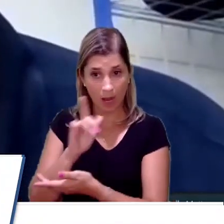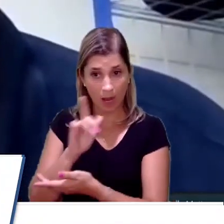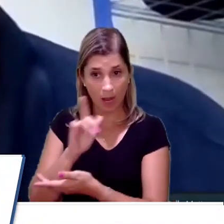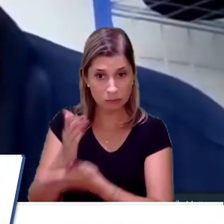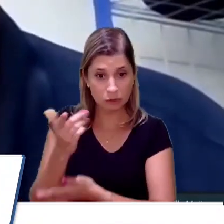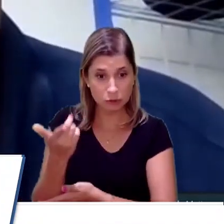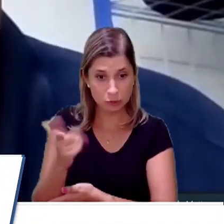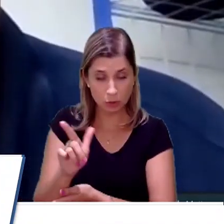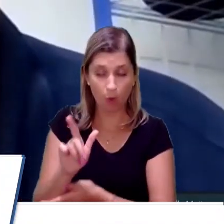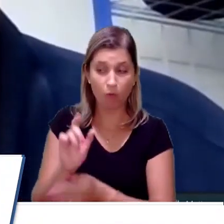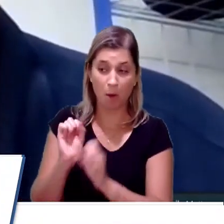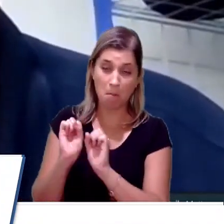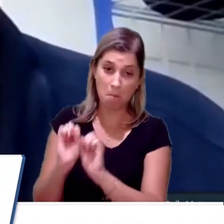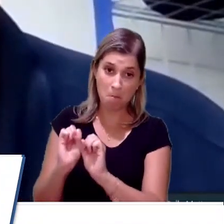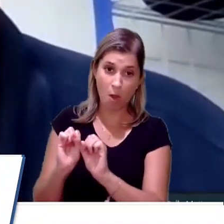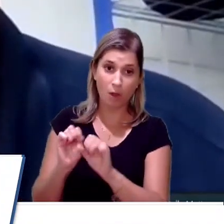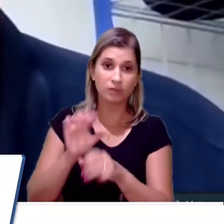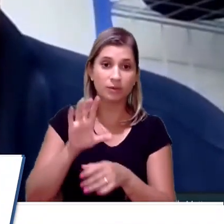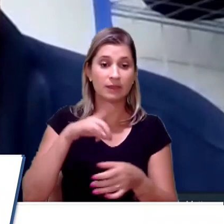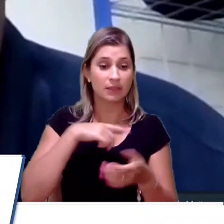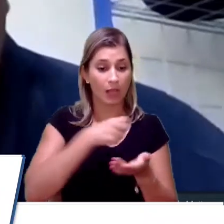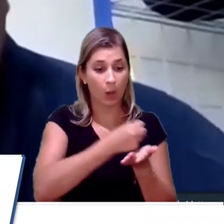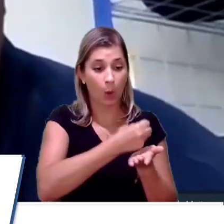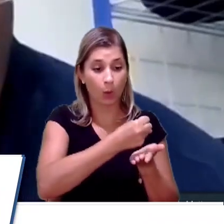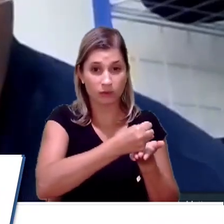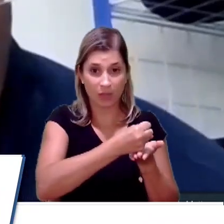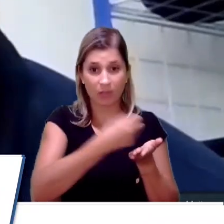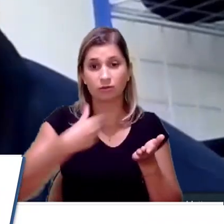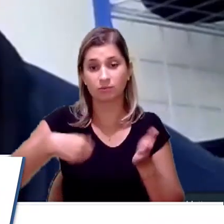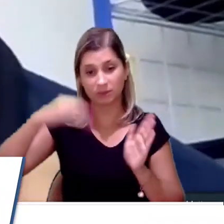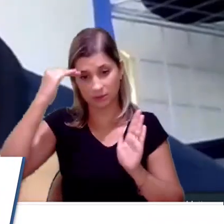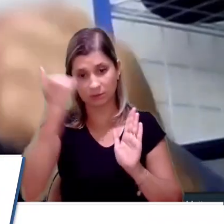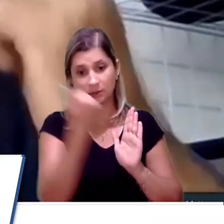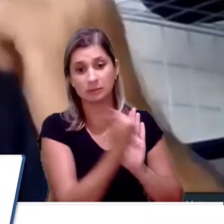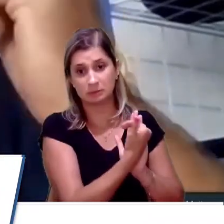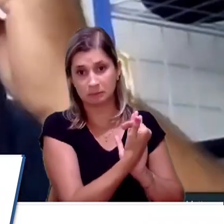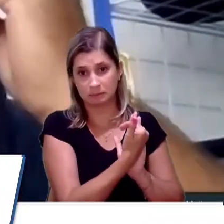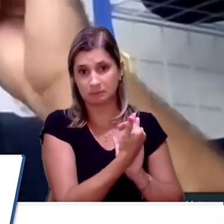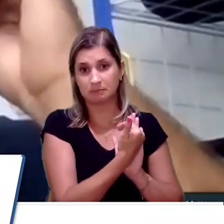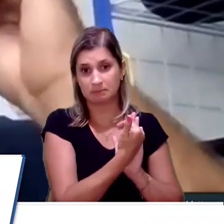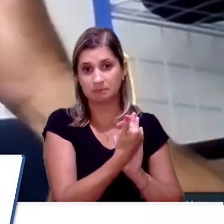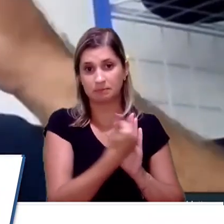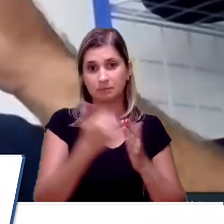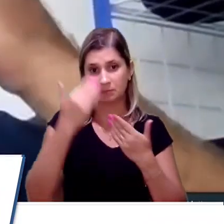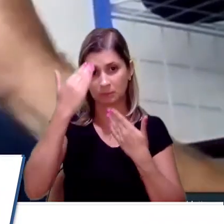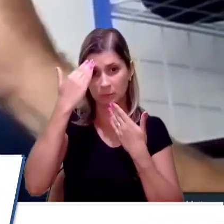se tem um contrato, o contrato era para ser cumprido. É isso. Obrigado, presidente.